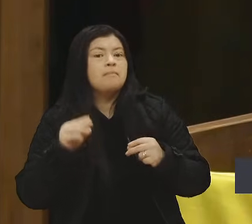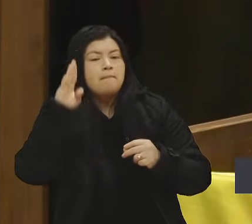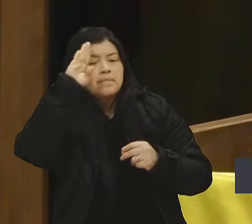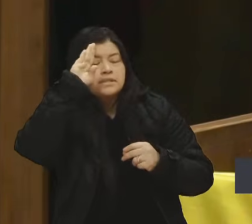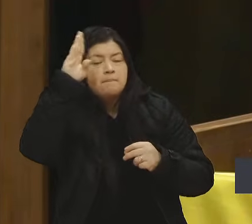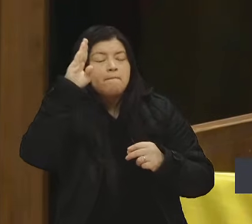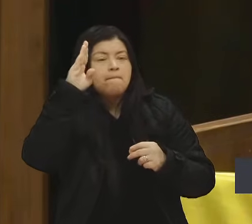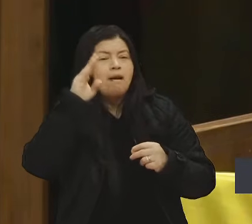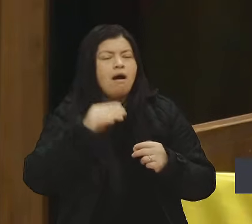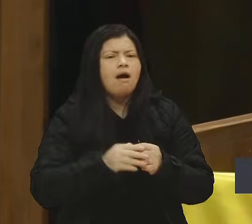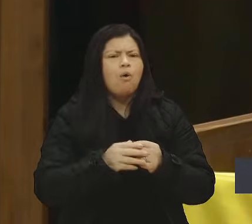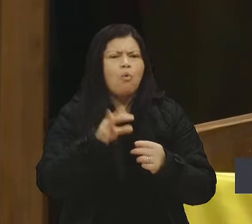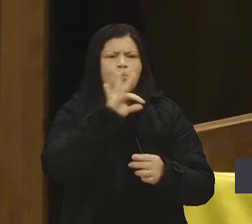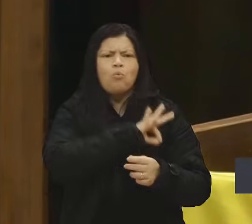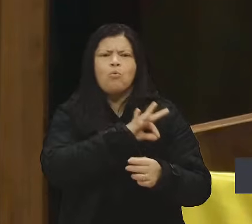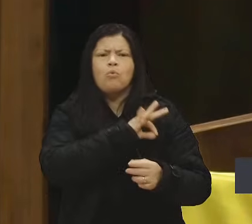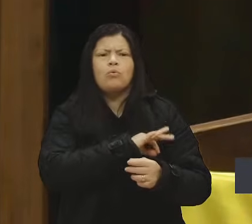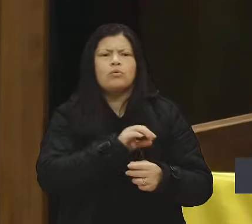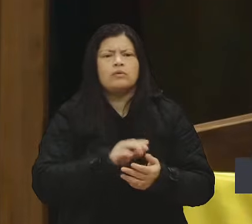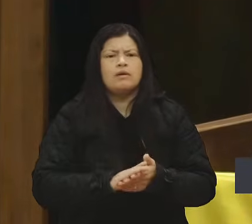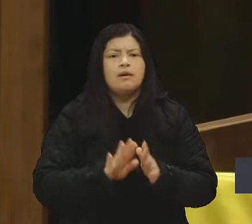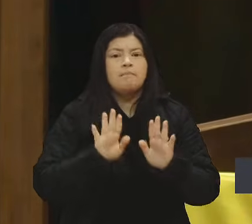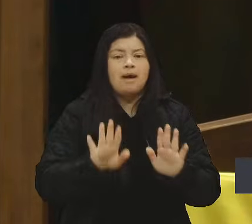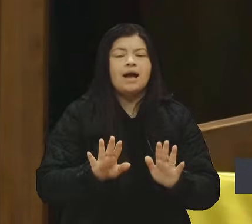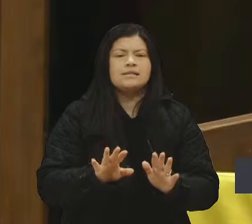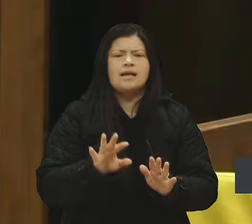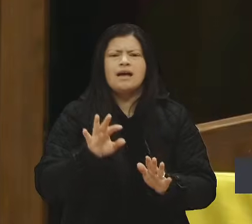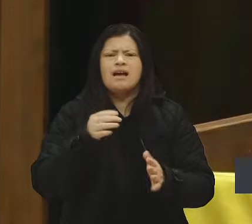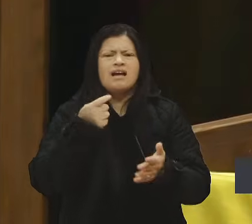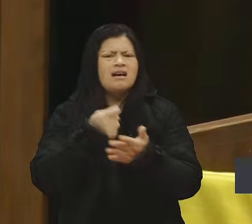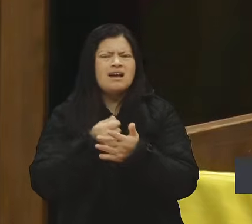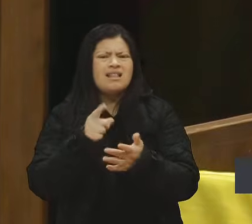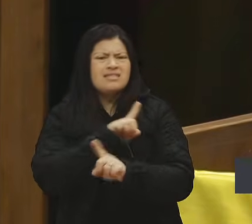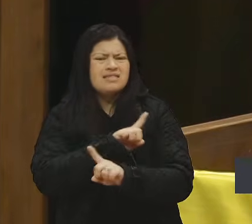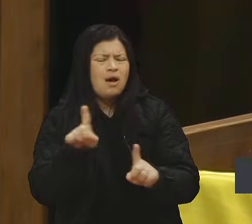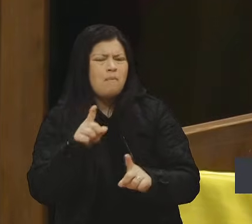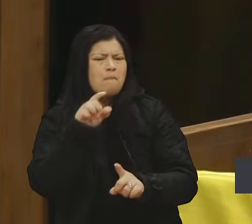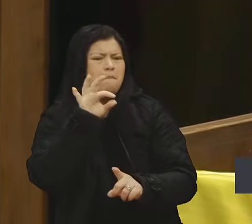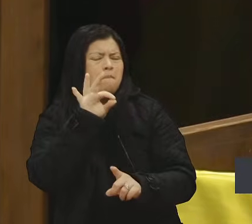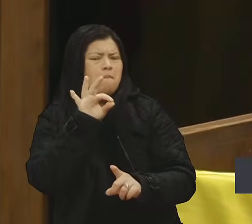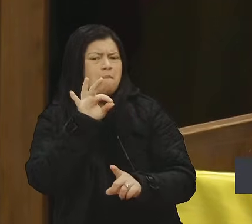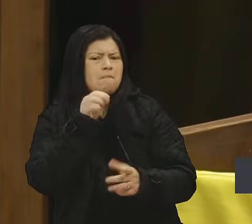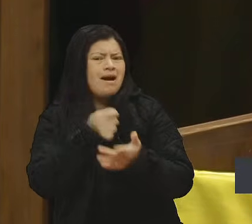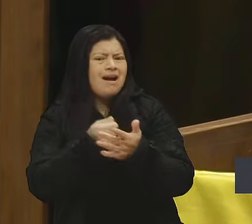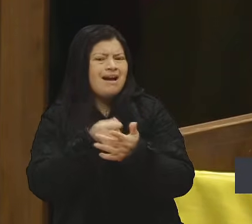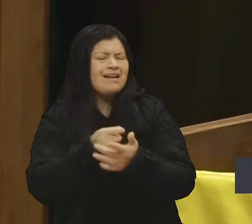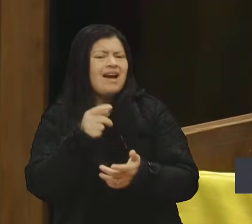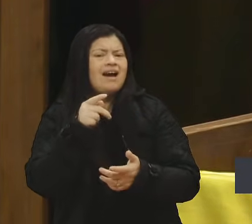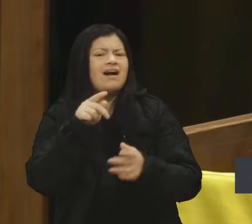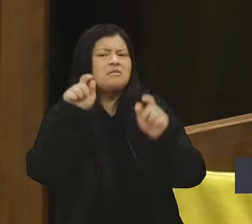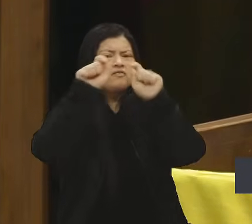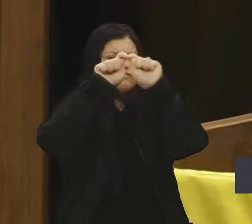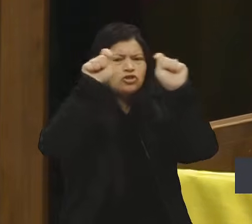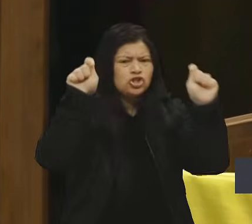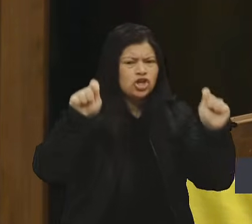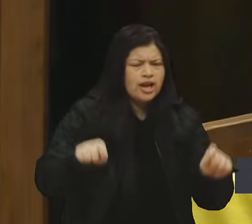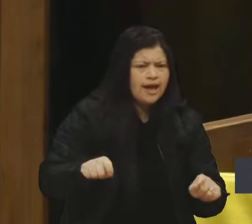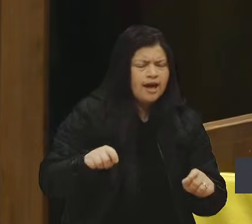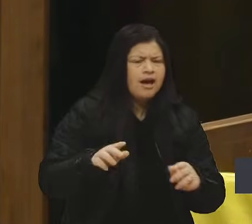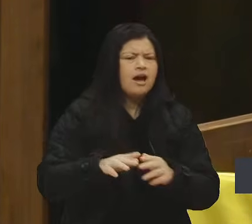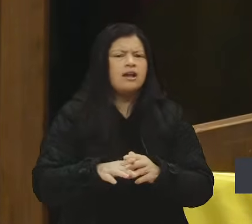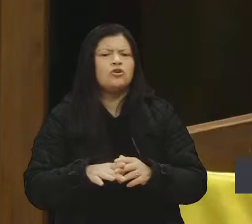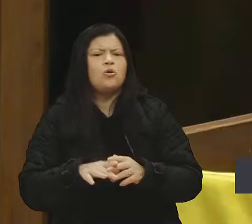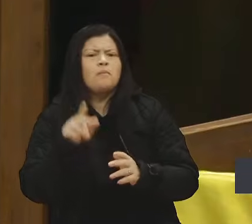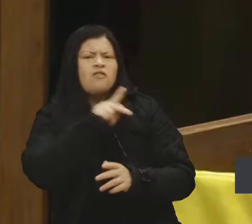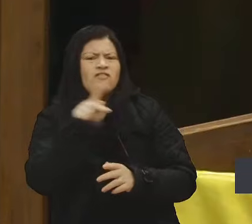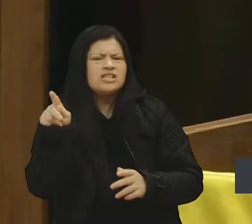pode. Né? Não pagar professor, funcionário, isso pode. Agora, atrasar o pagamento da empresa, não. Aí já é demais,